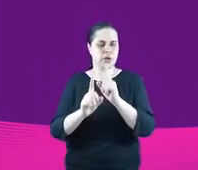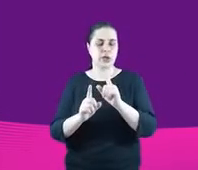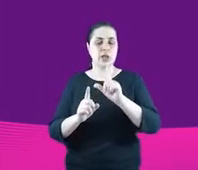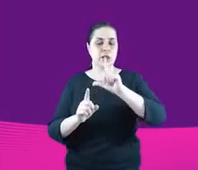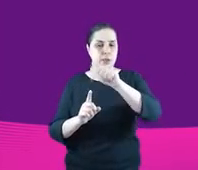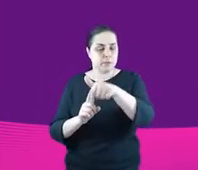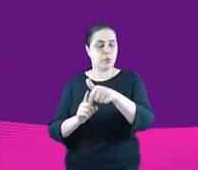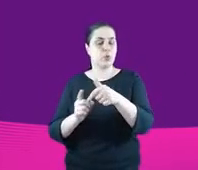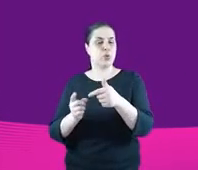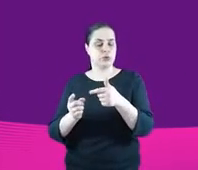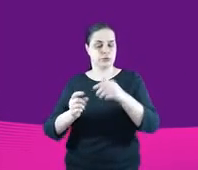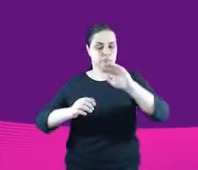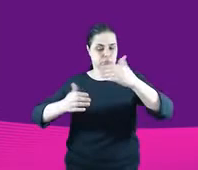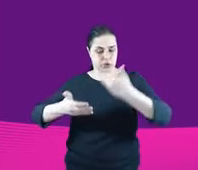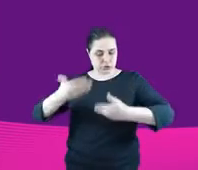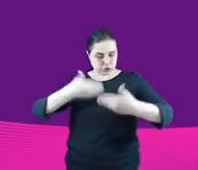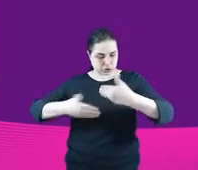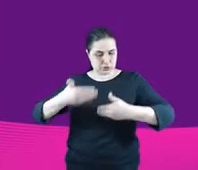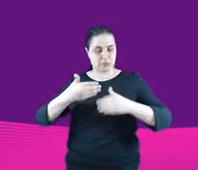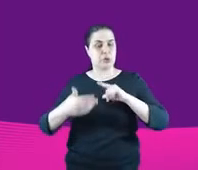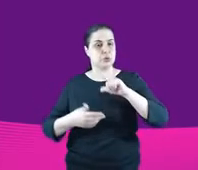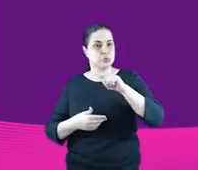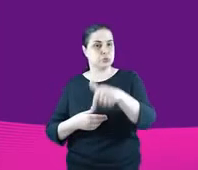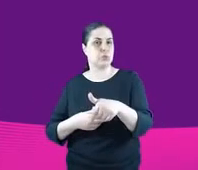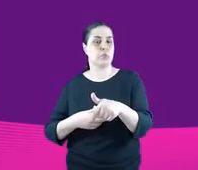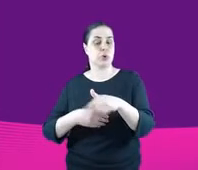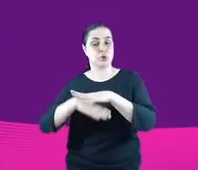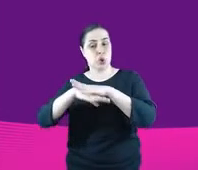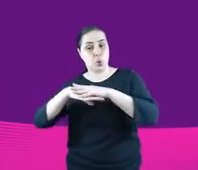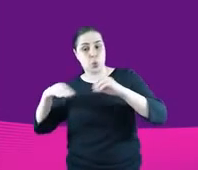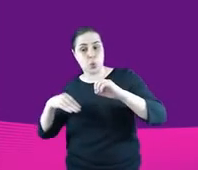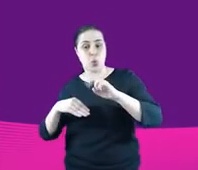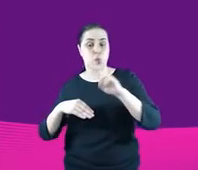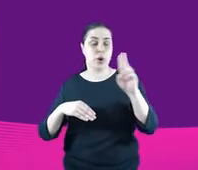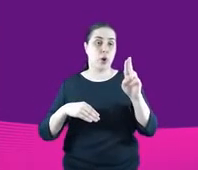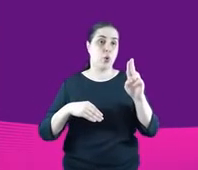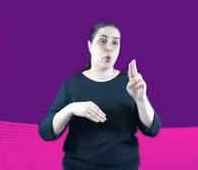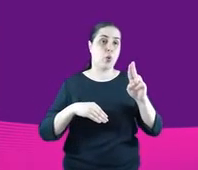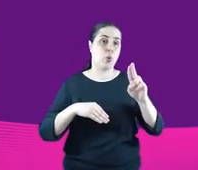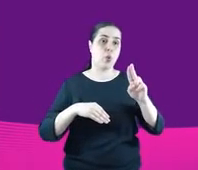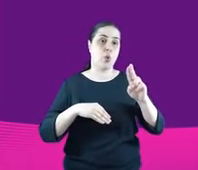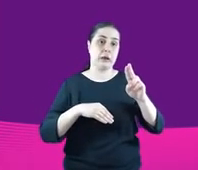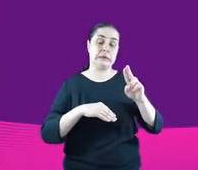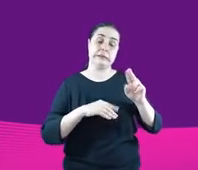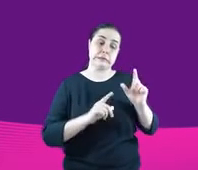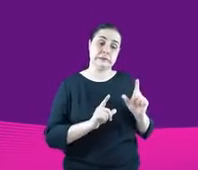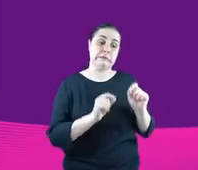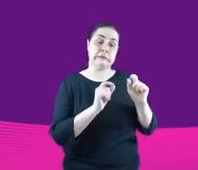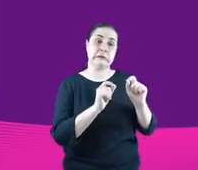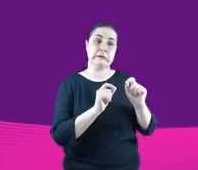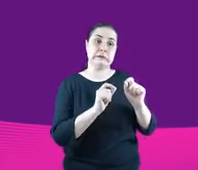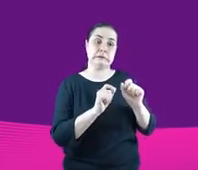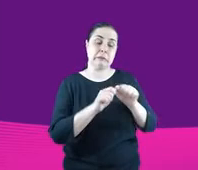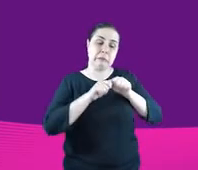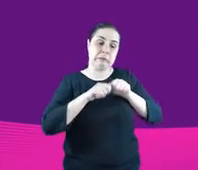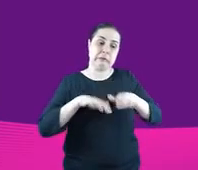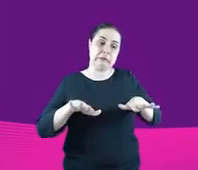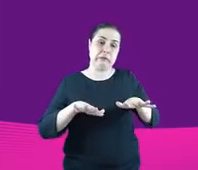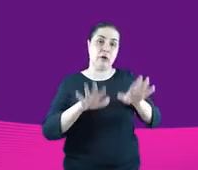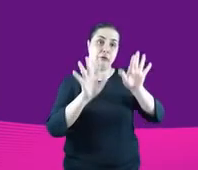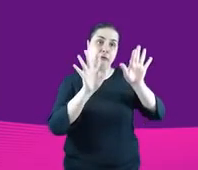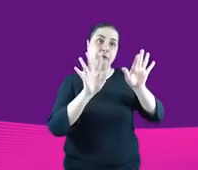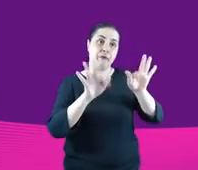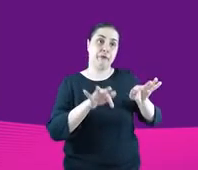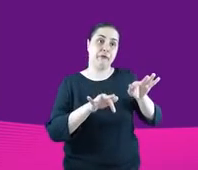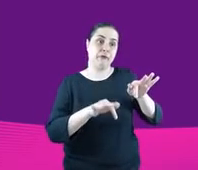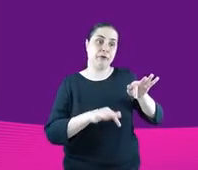e segmento sem doença, ou até um câncer avançado no final de vida. Esse